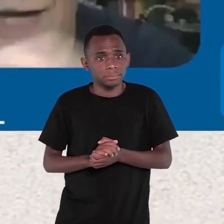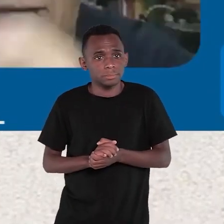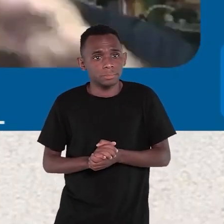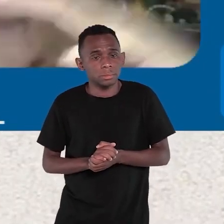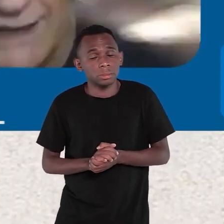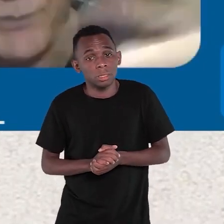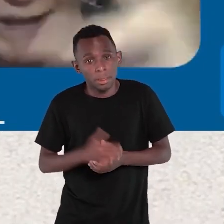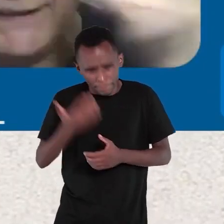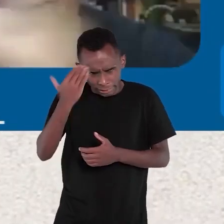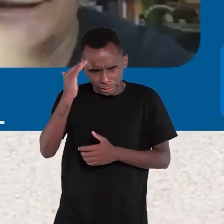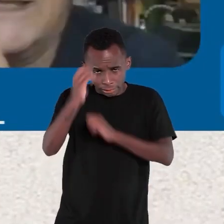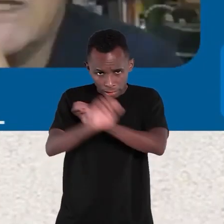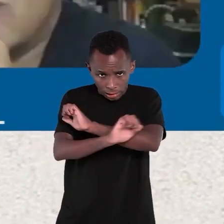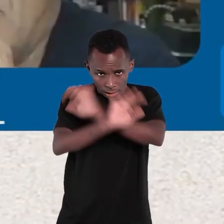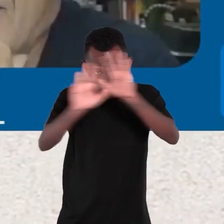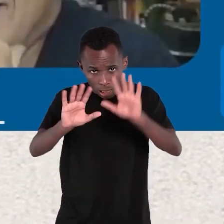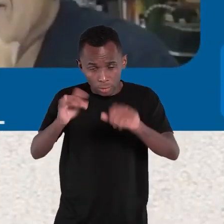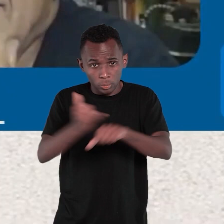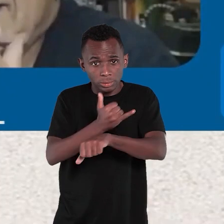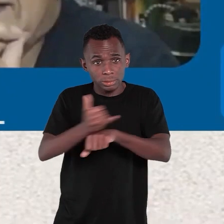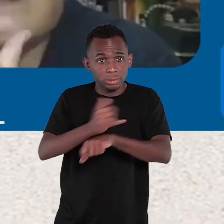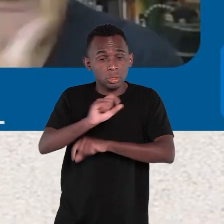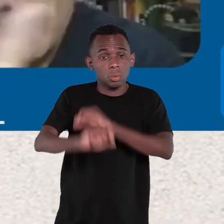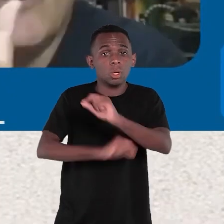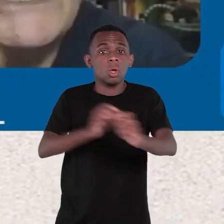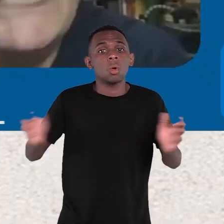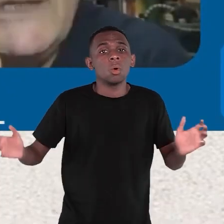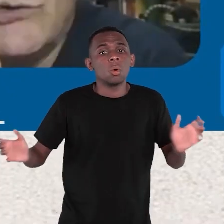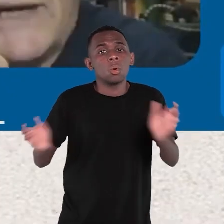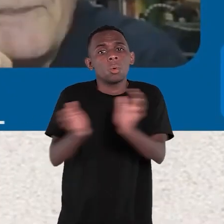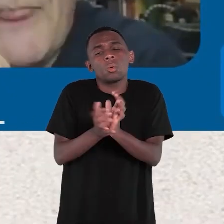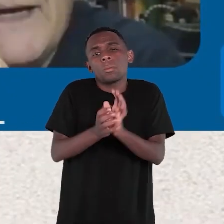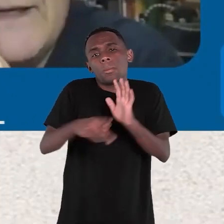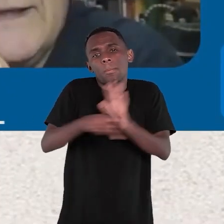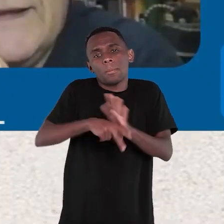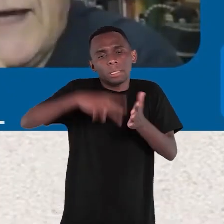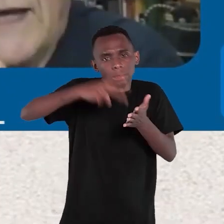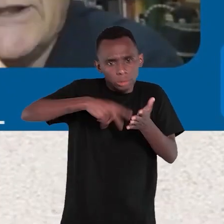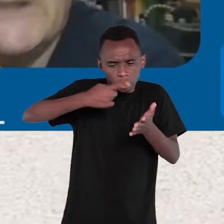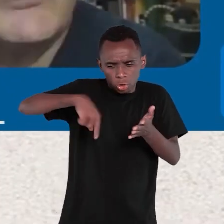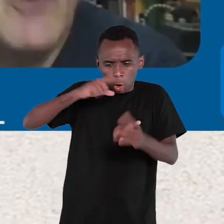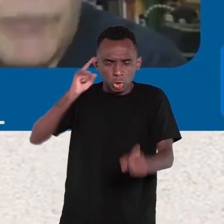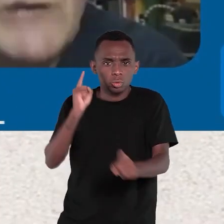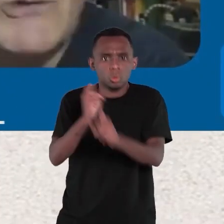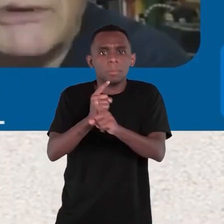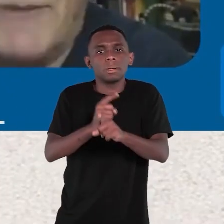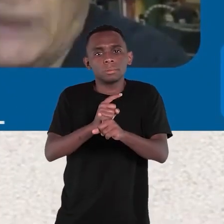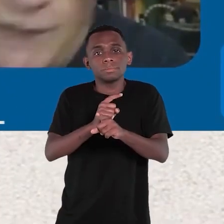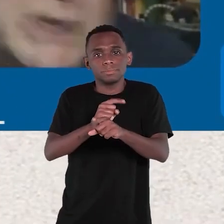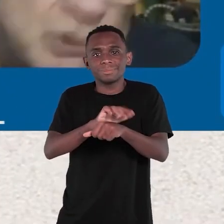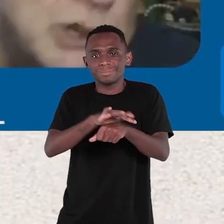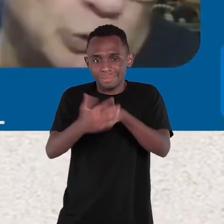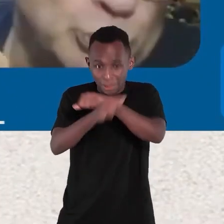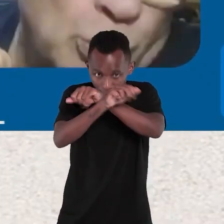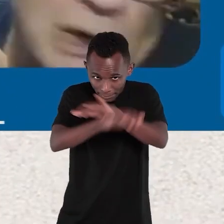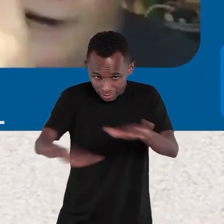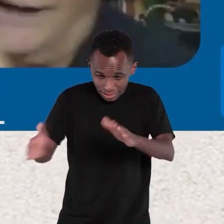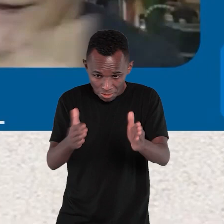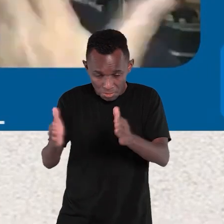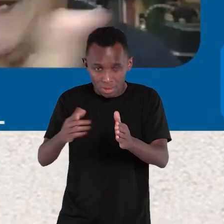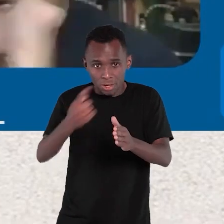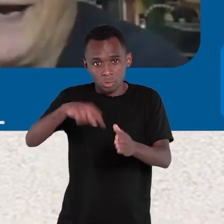mais elementares para entender isso são os clubes de leitura, né? A gente descobriu, e a pandemia nos